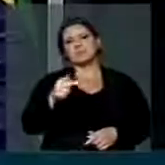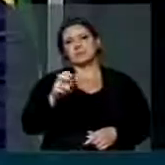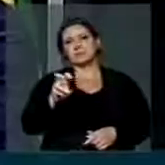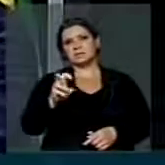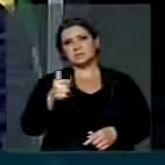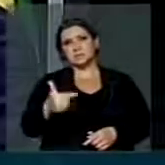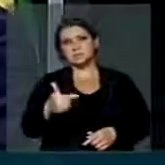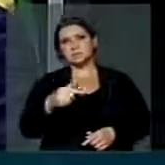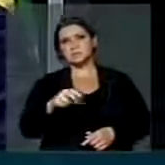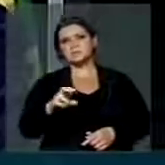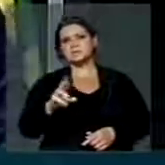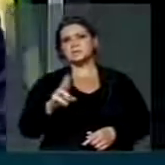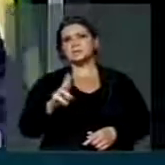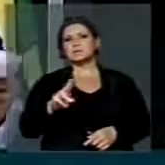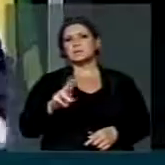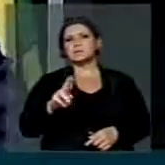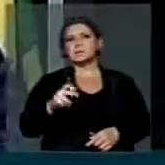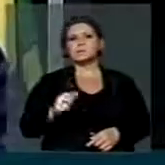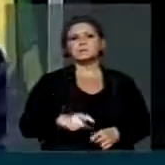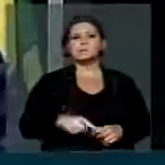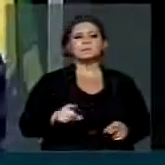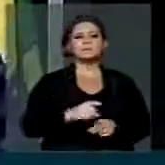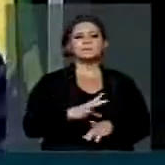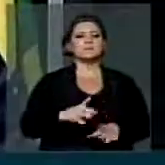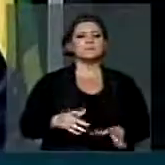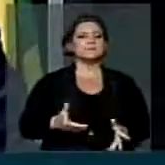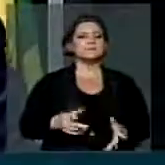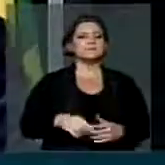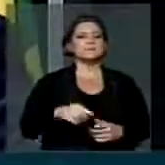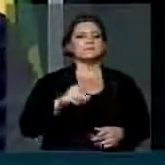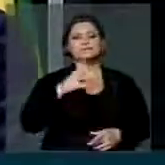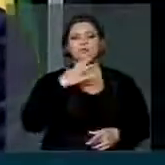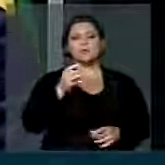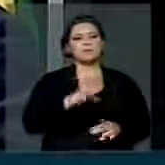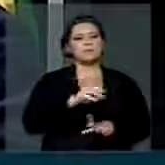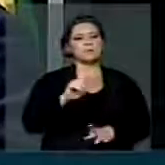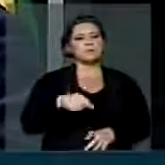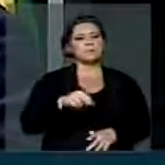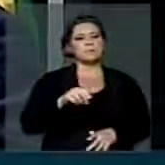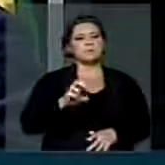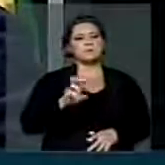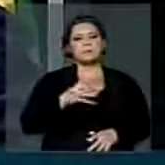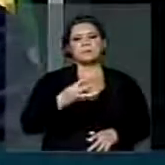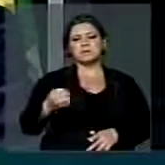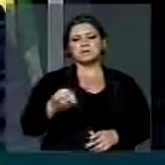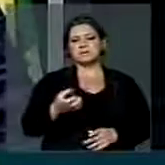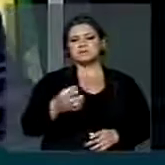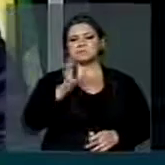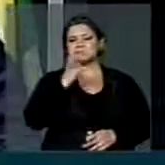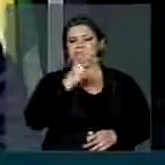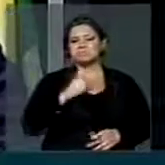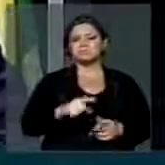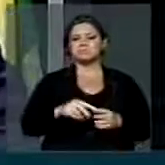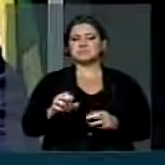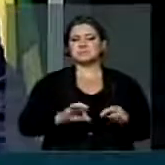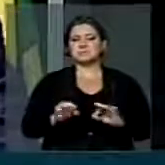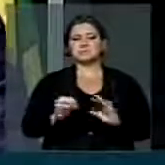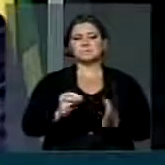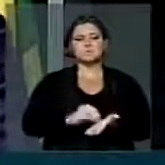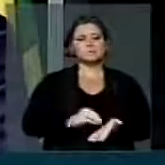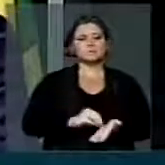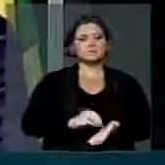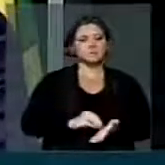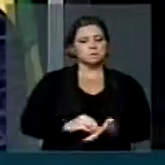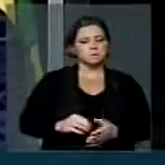15.652 unidades básicas de saúde, e entregou pouco mais de 1.400, 9% do total. Então, há uma